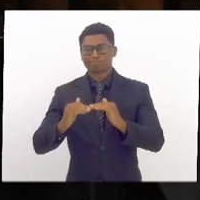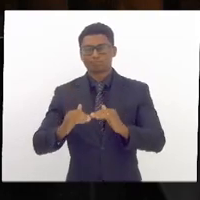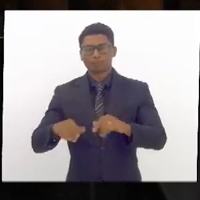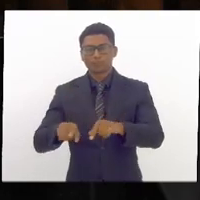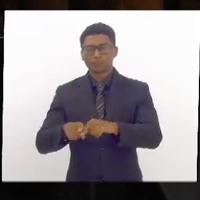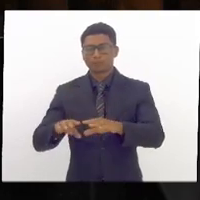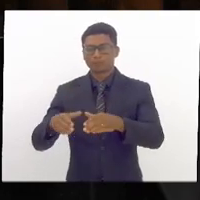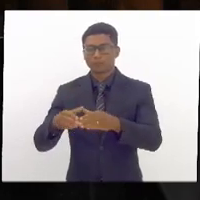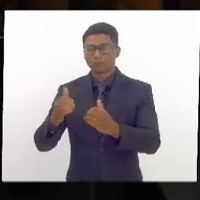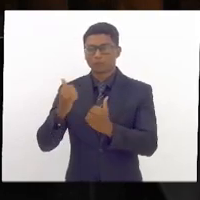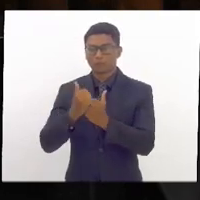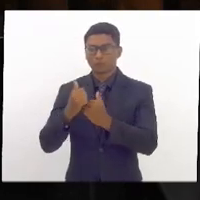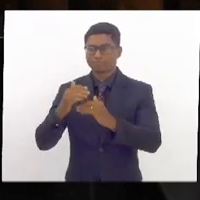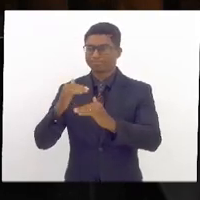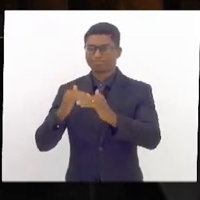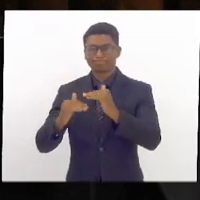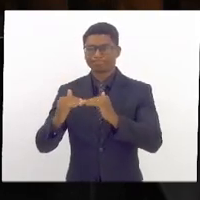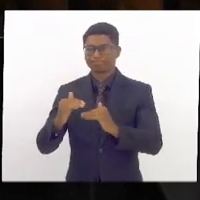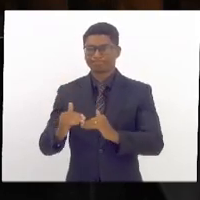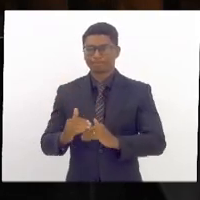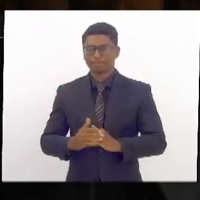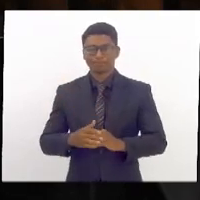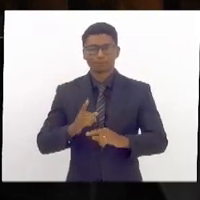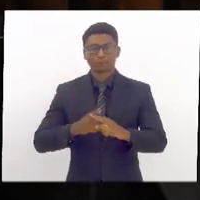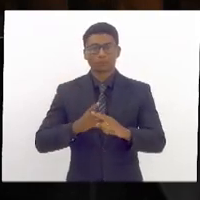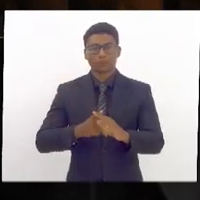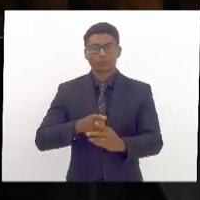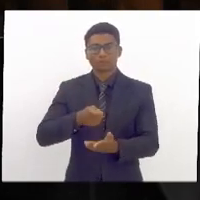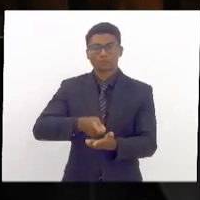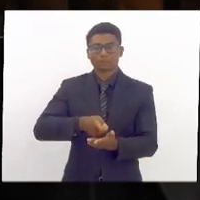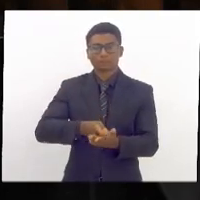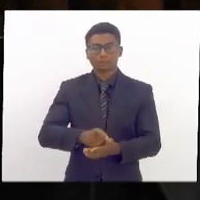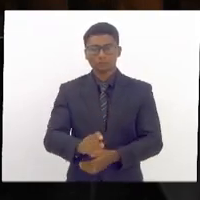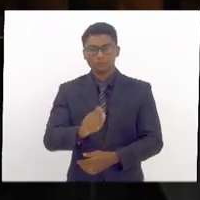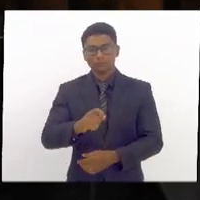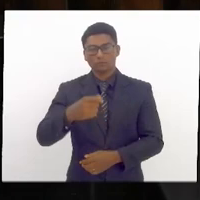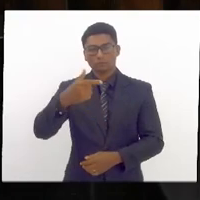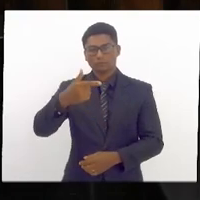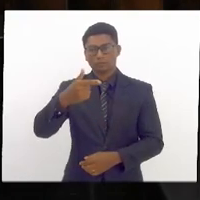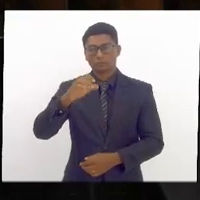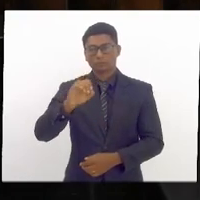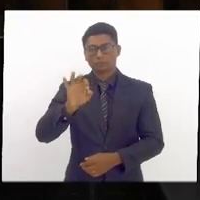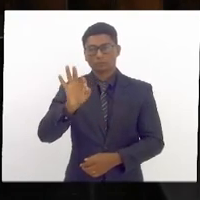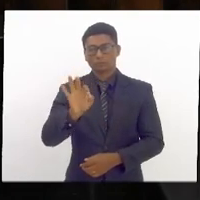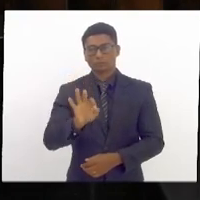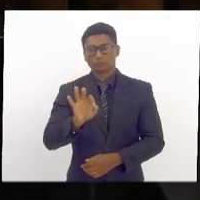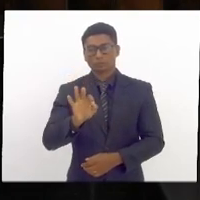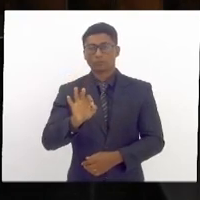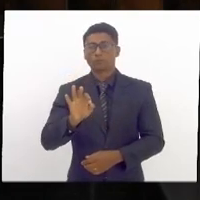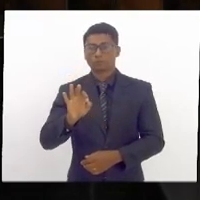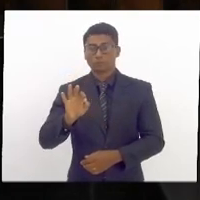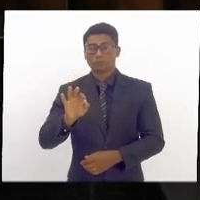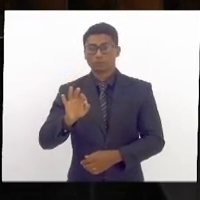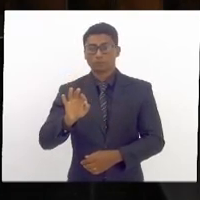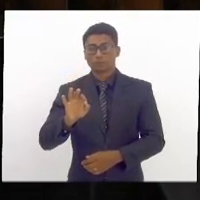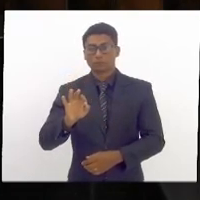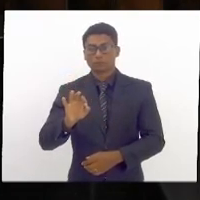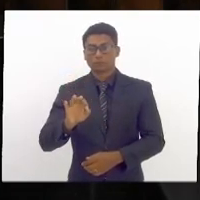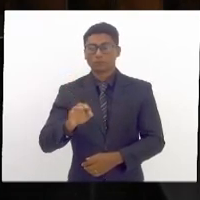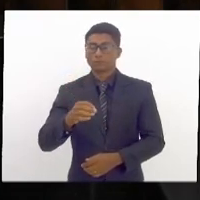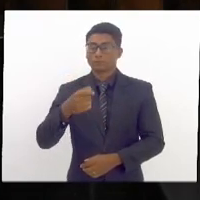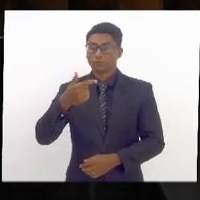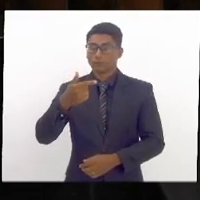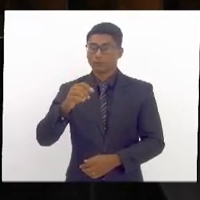apoio, que exige, no mínimo, 20%, porque chegou a botar 30%, e não